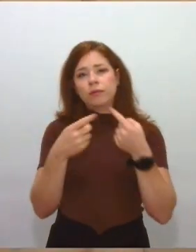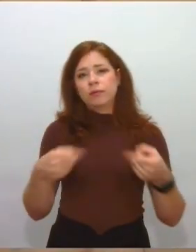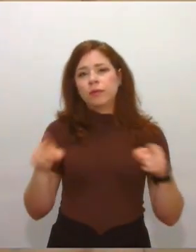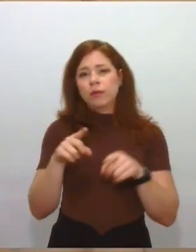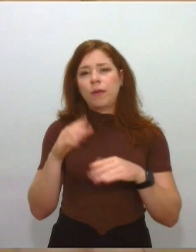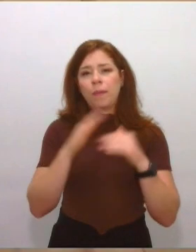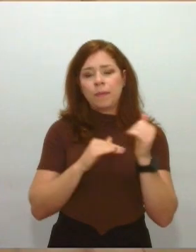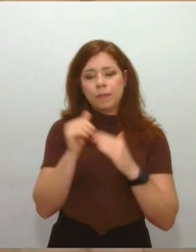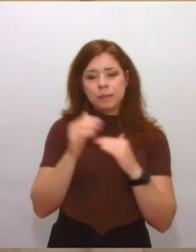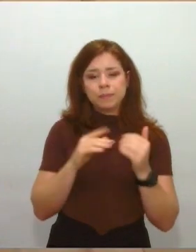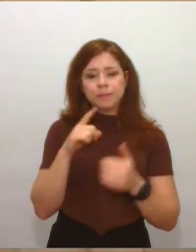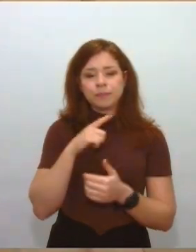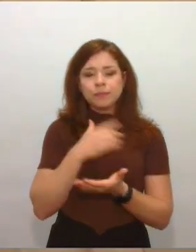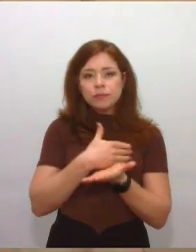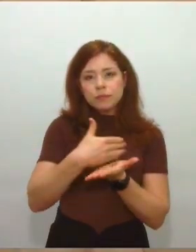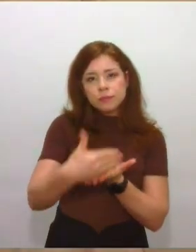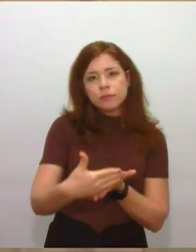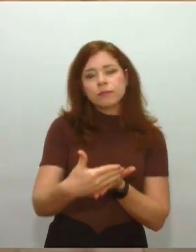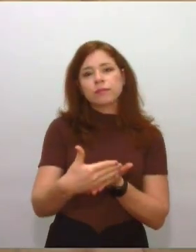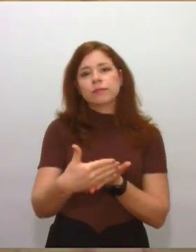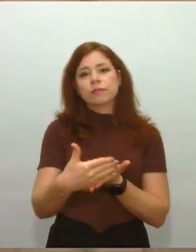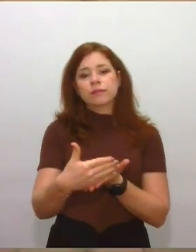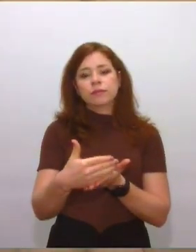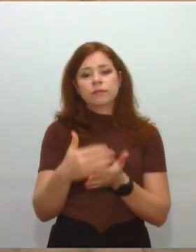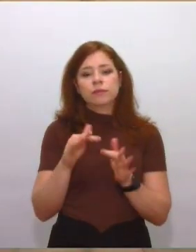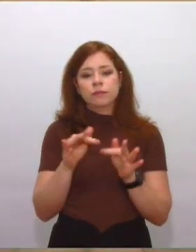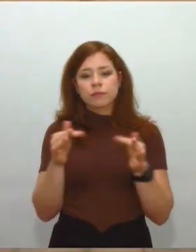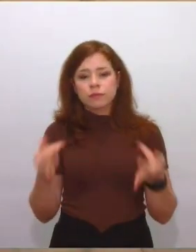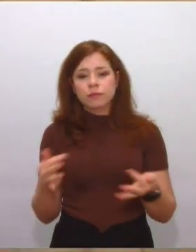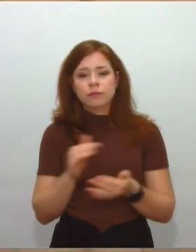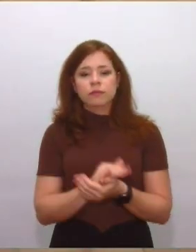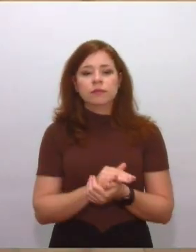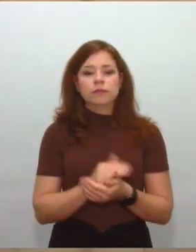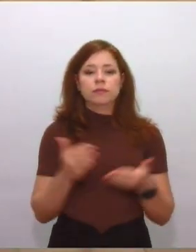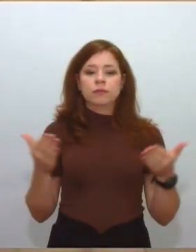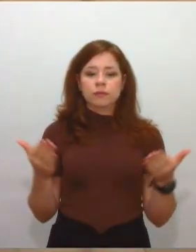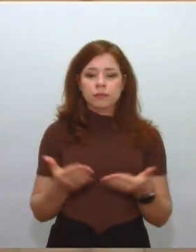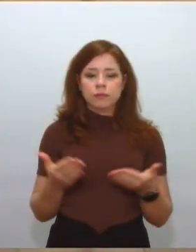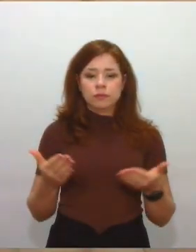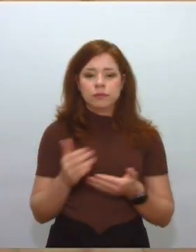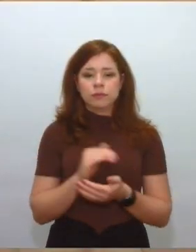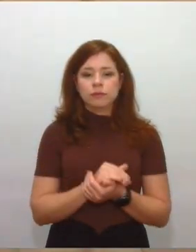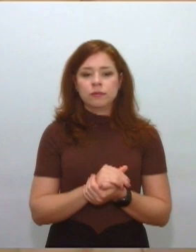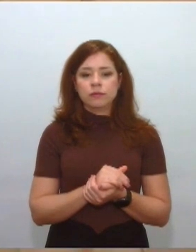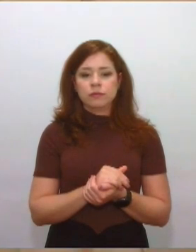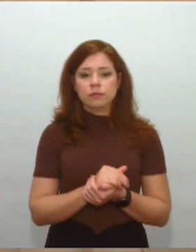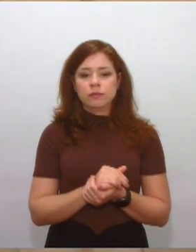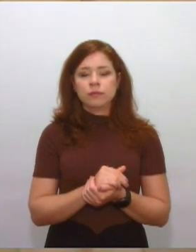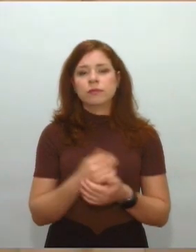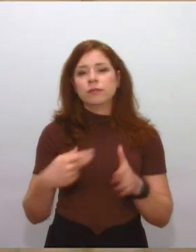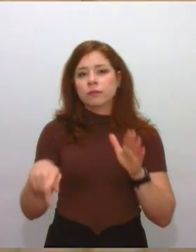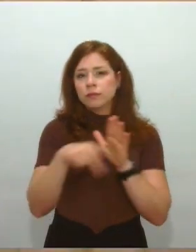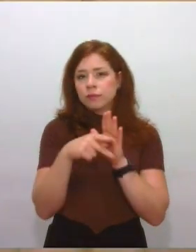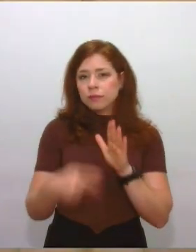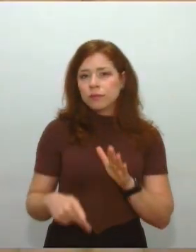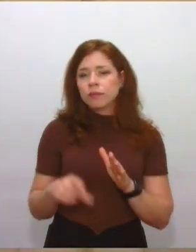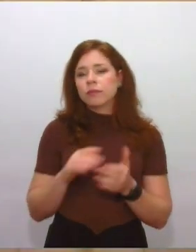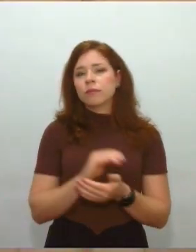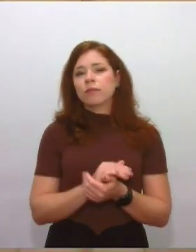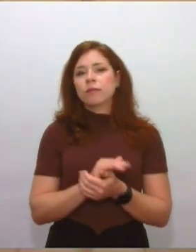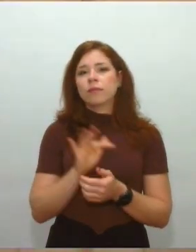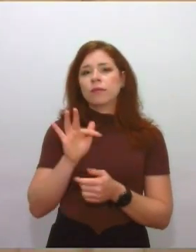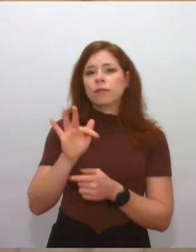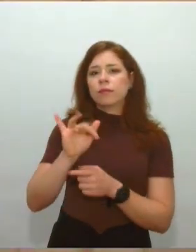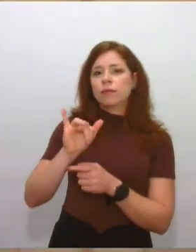que começaram na fanfarra Simples Polivalente, hoje são músicos da Filarmônica Santo Antônio aqui da cidade, e